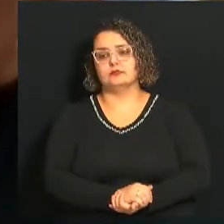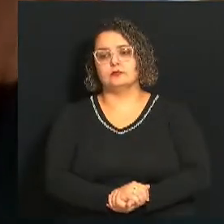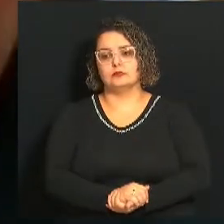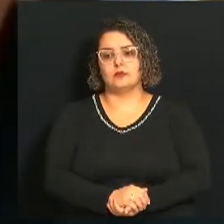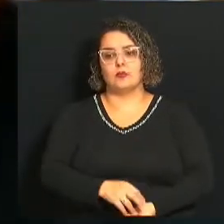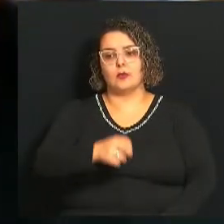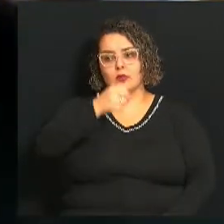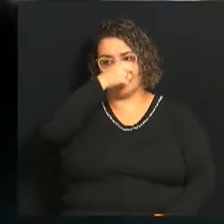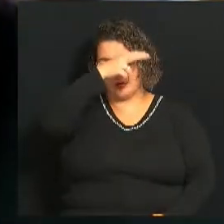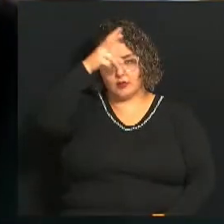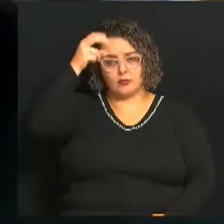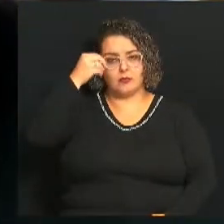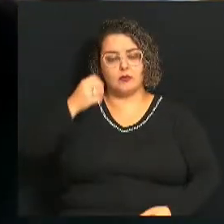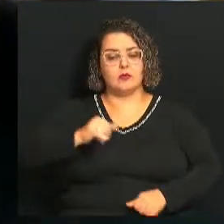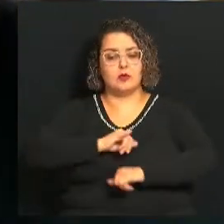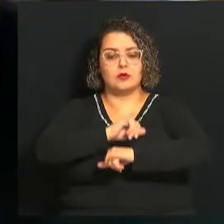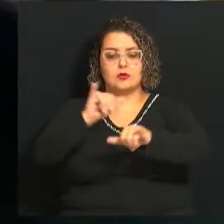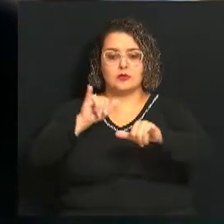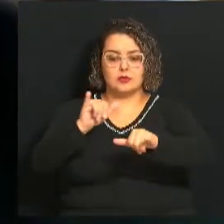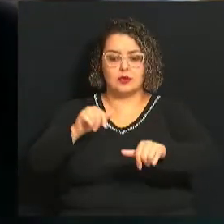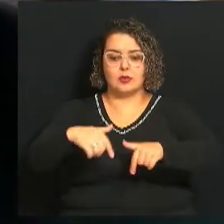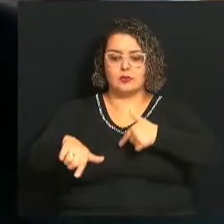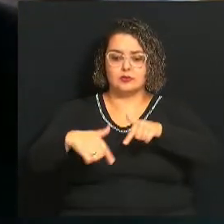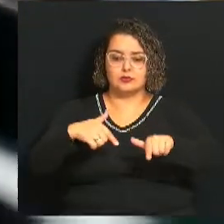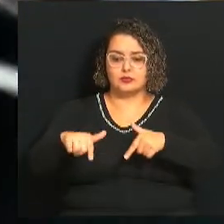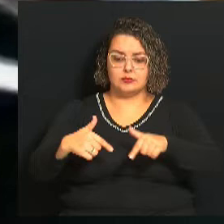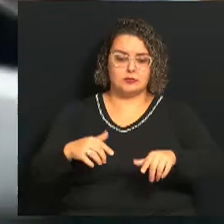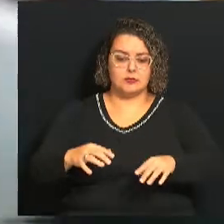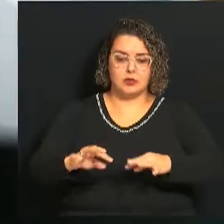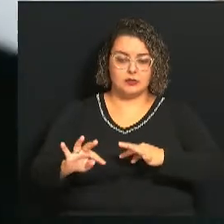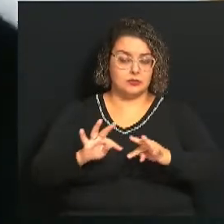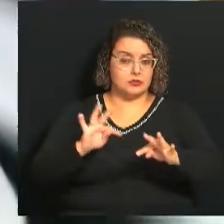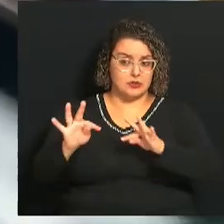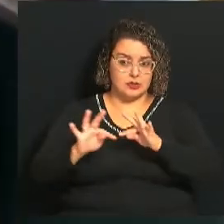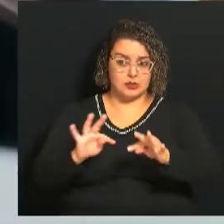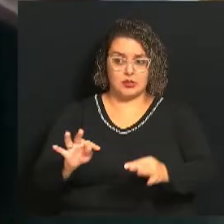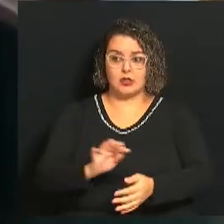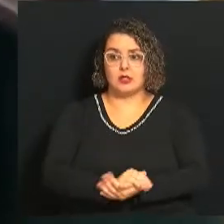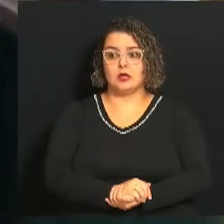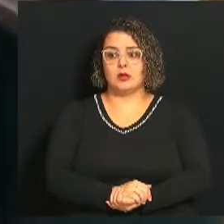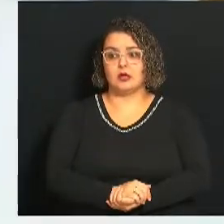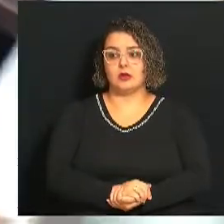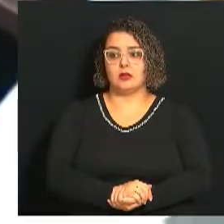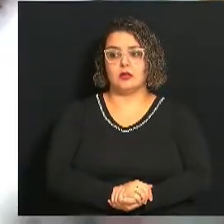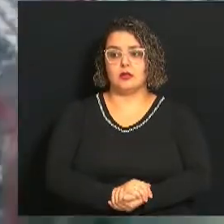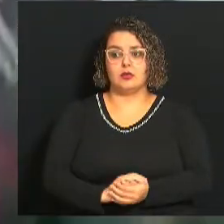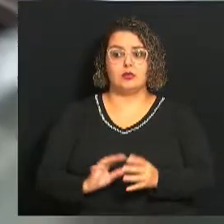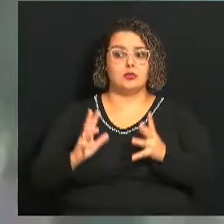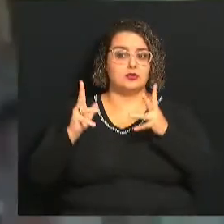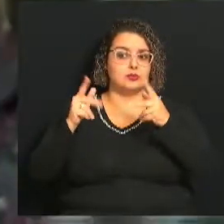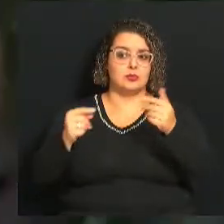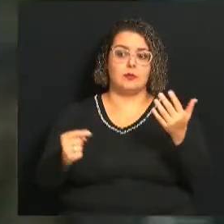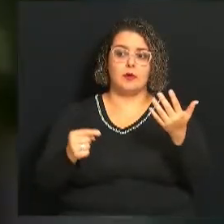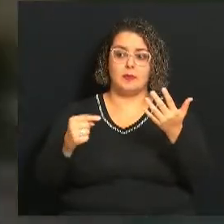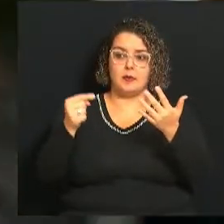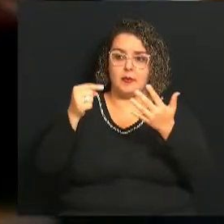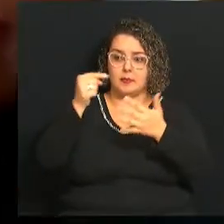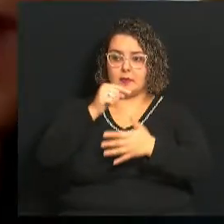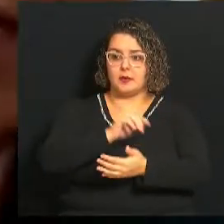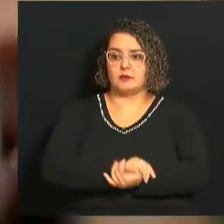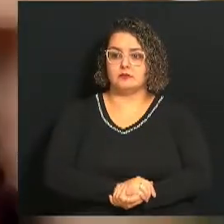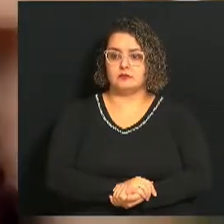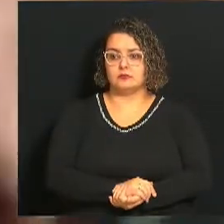trabalho técnico, levando em consideração todos esses fatores, né, que